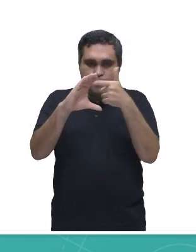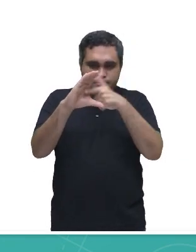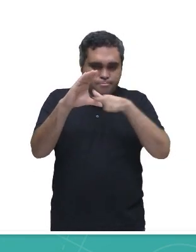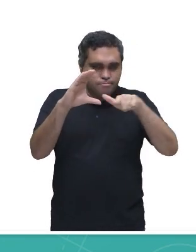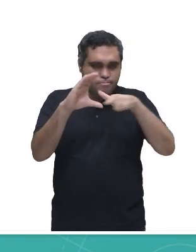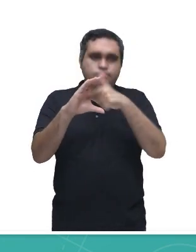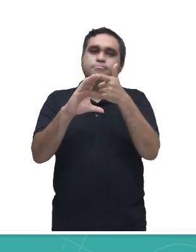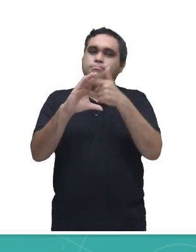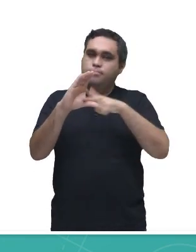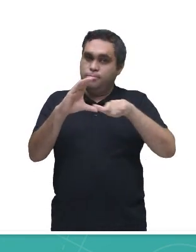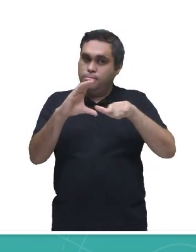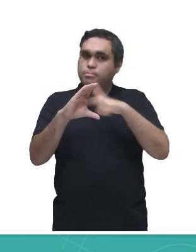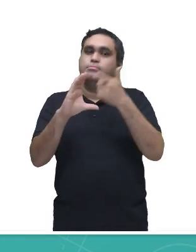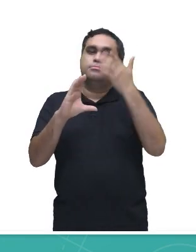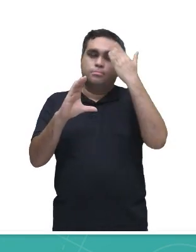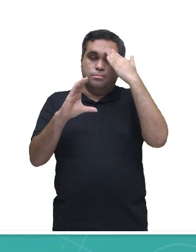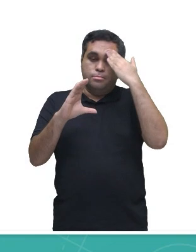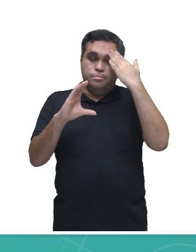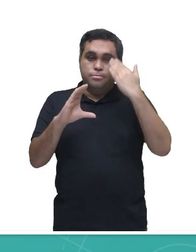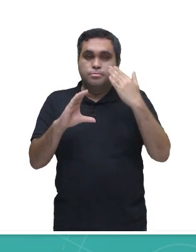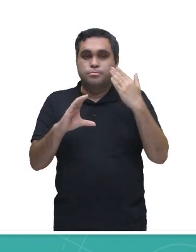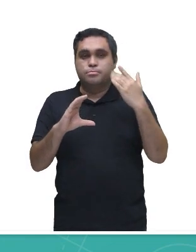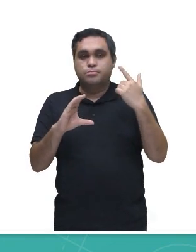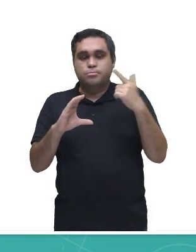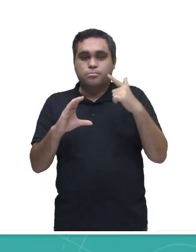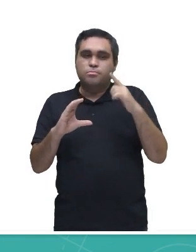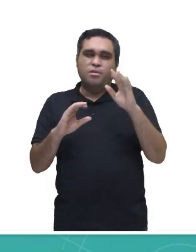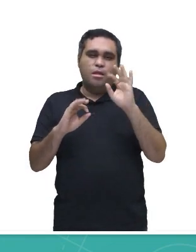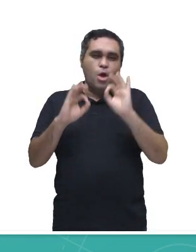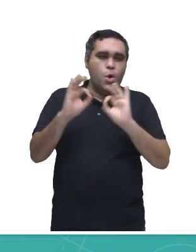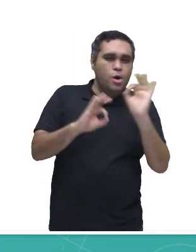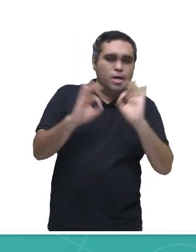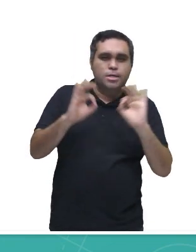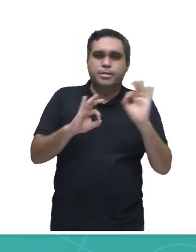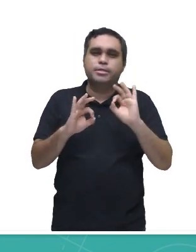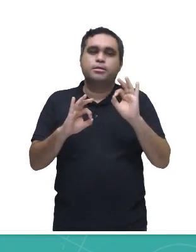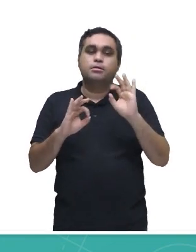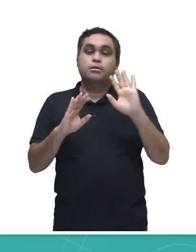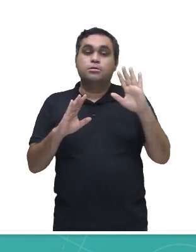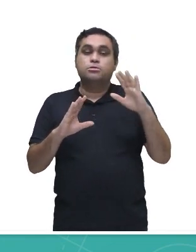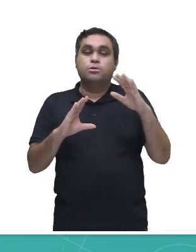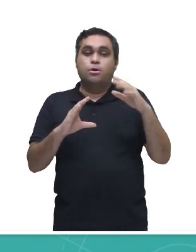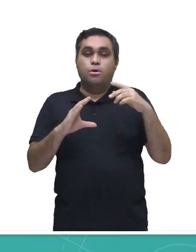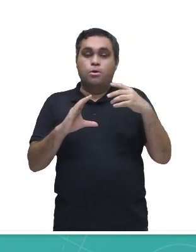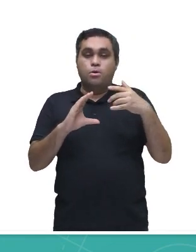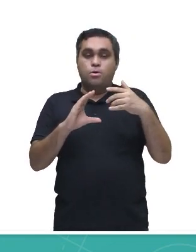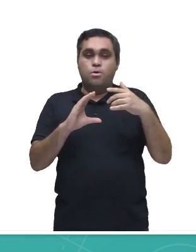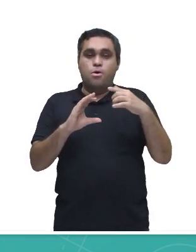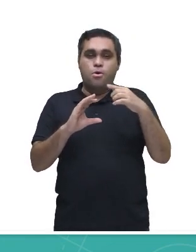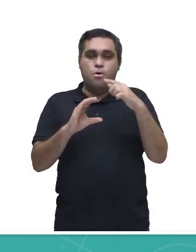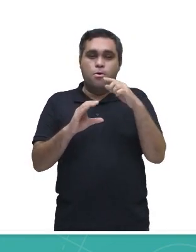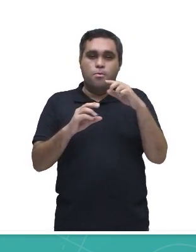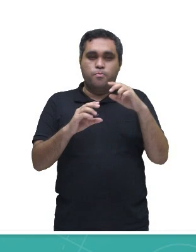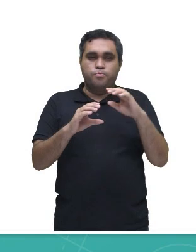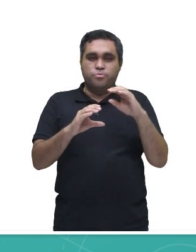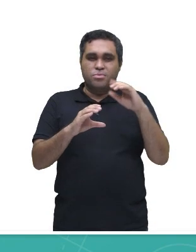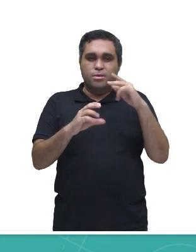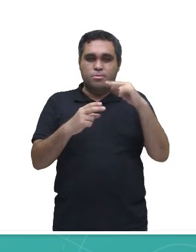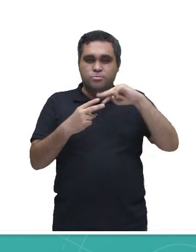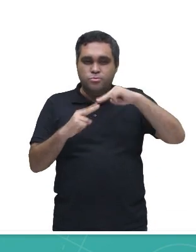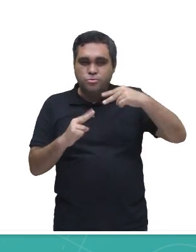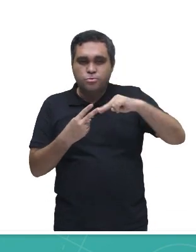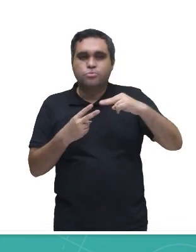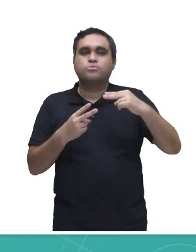núcleo organizado, delimitado. E o seu material genético, ele fica como? Ele fica aqui,